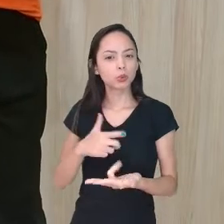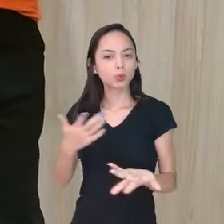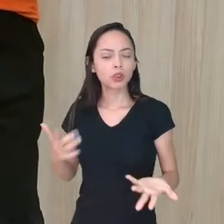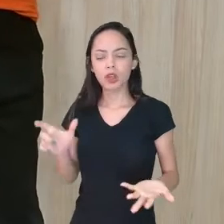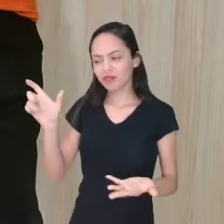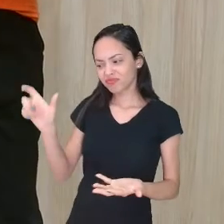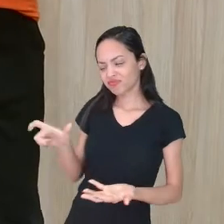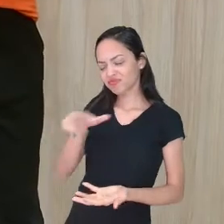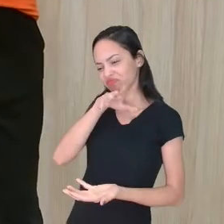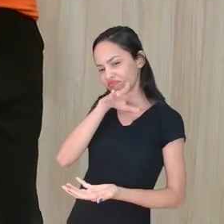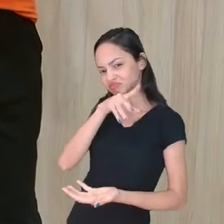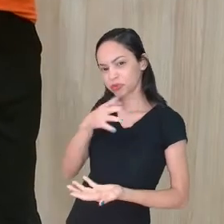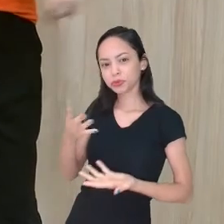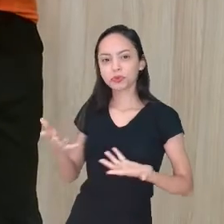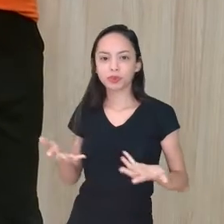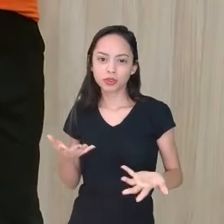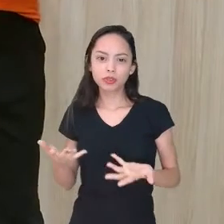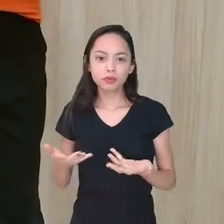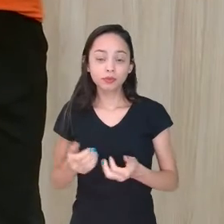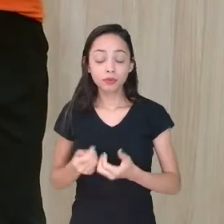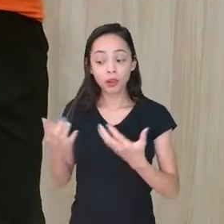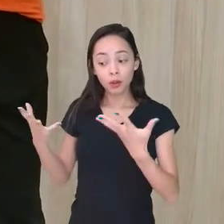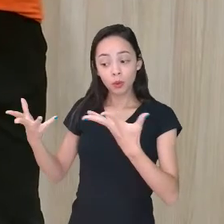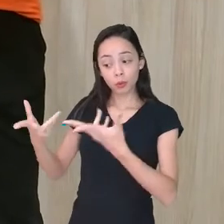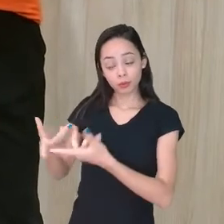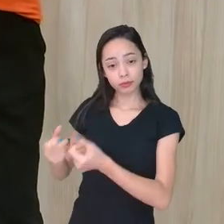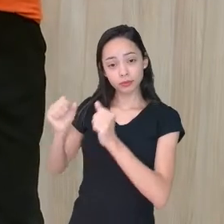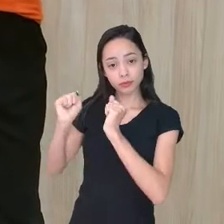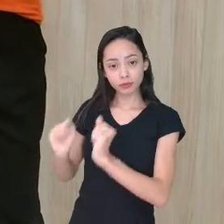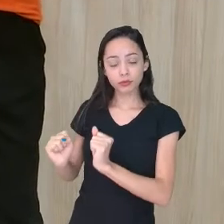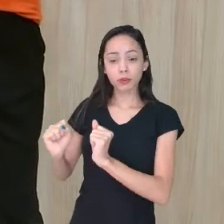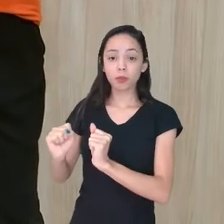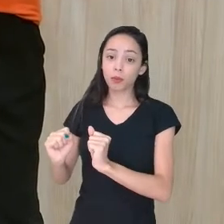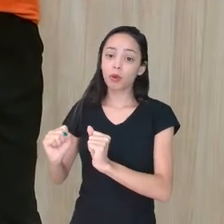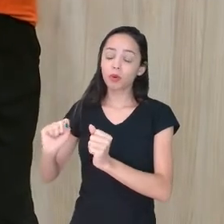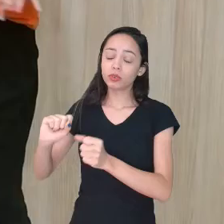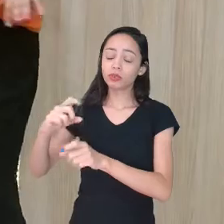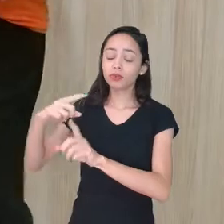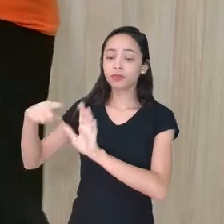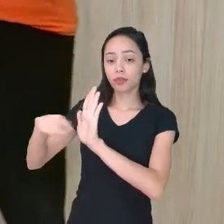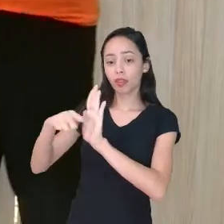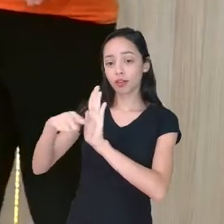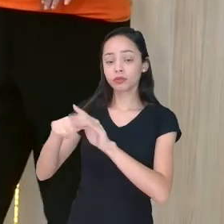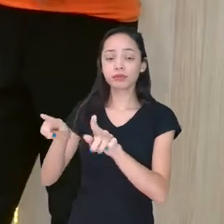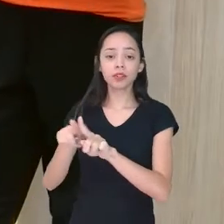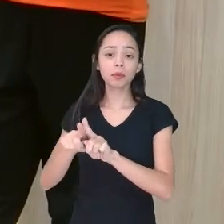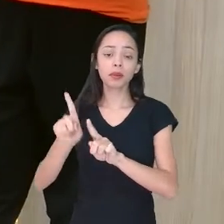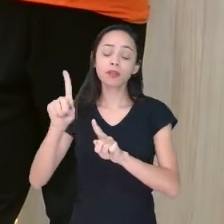ruim. Então, quando eu falo em qualidade, é uma característica, tá?